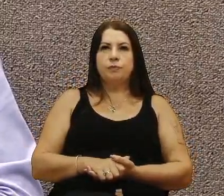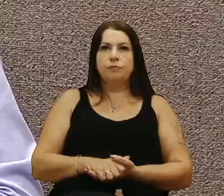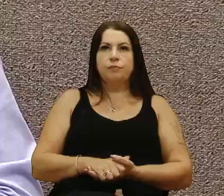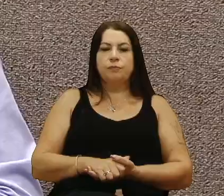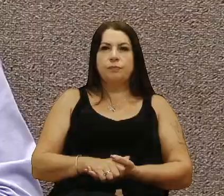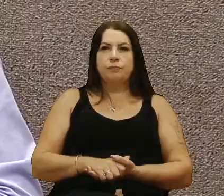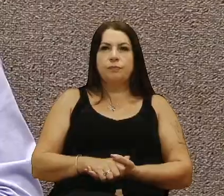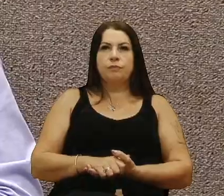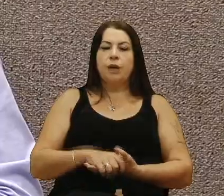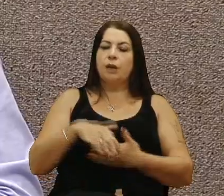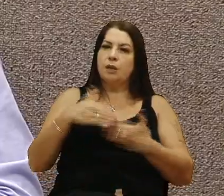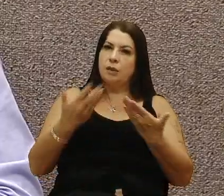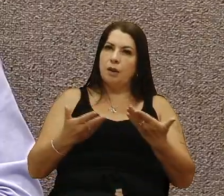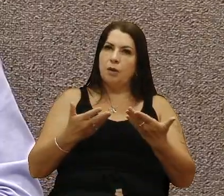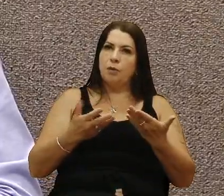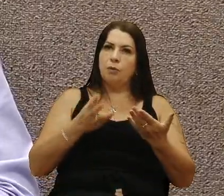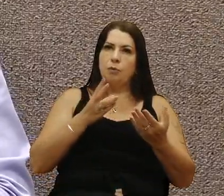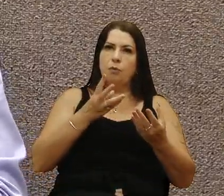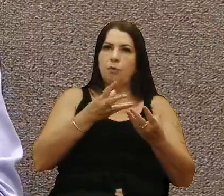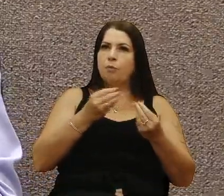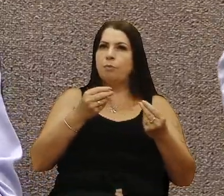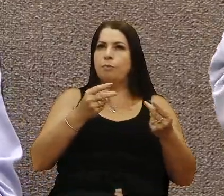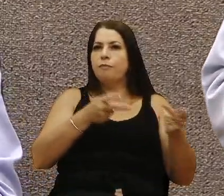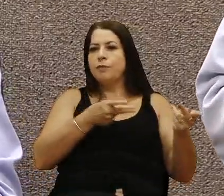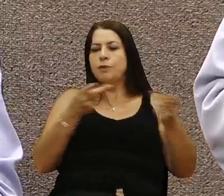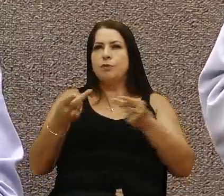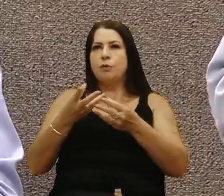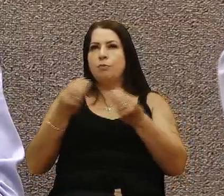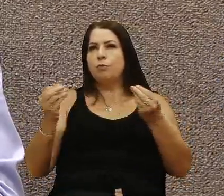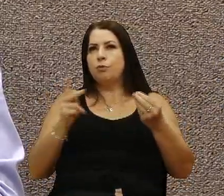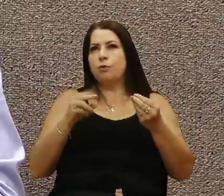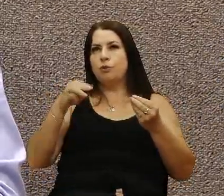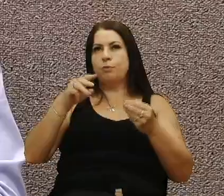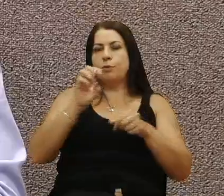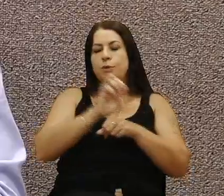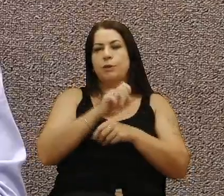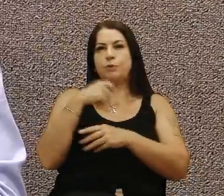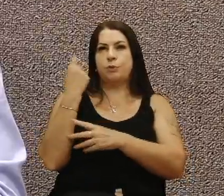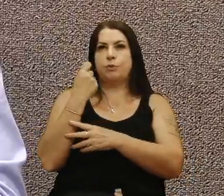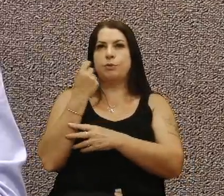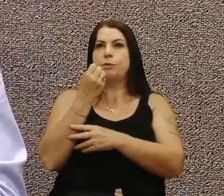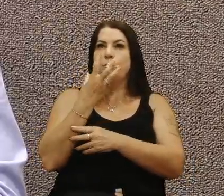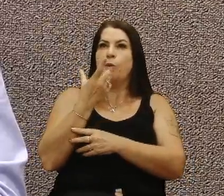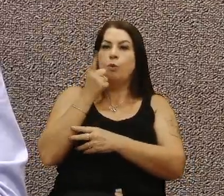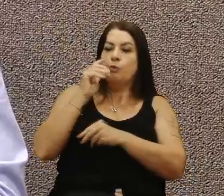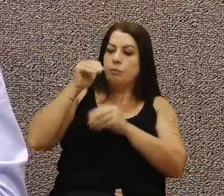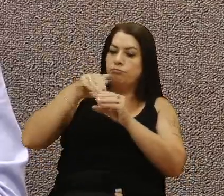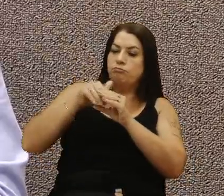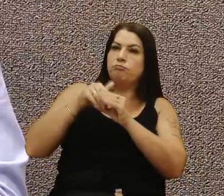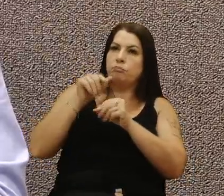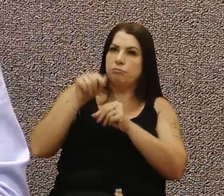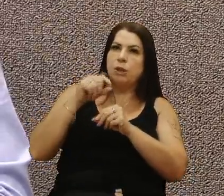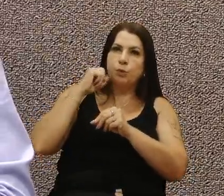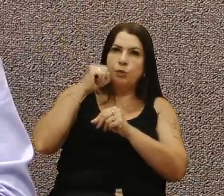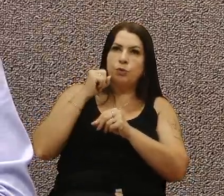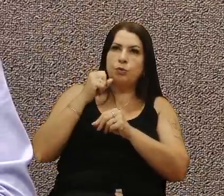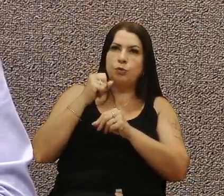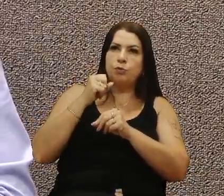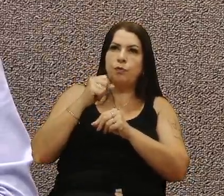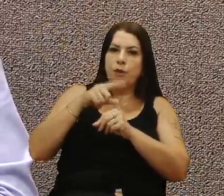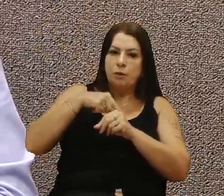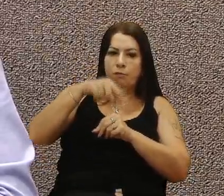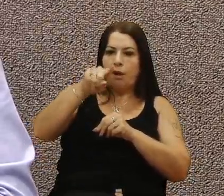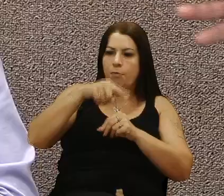Então, percorreu milhares de quilômetros do Rio Grande do Sul, que bom, né? Saber que nós elegemos um senador que fez 2 viagens no Rio Grande do